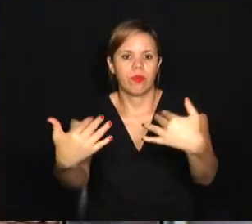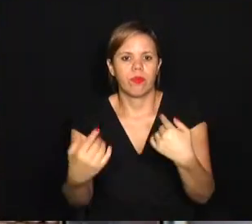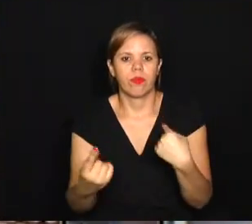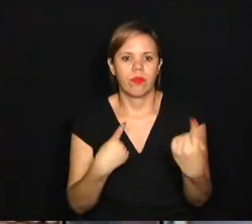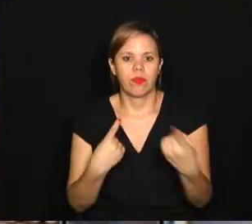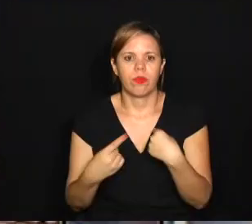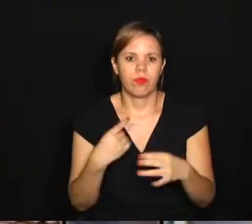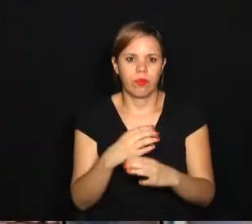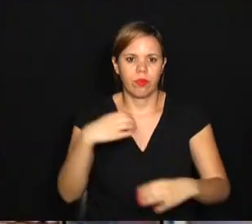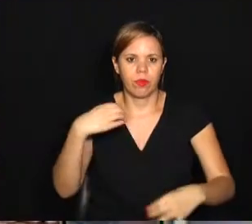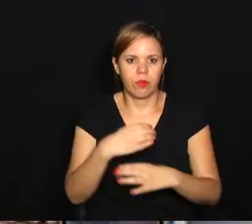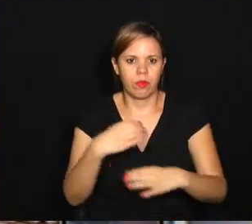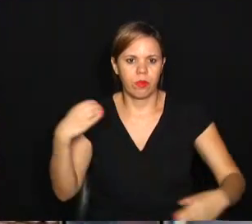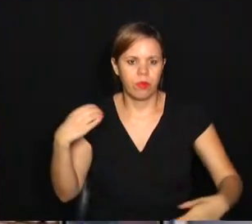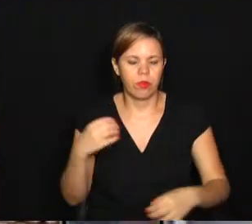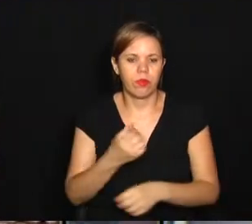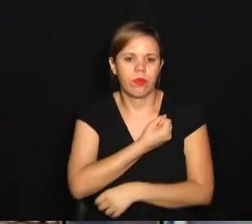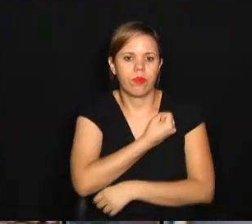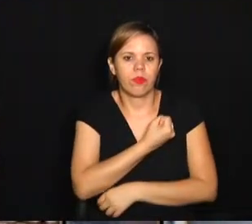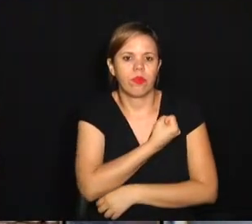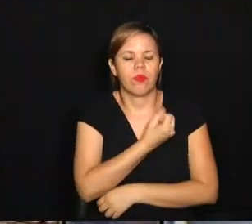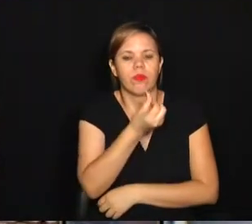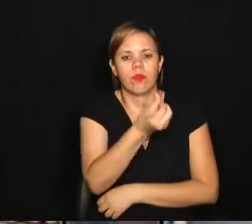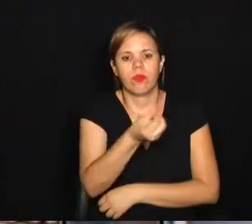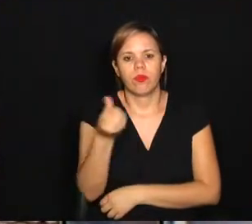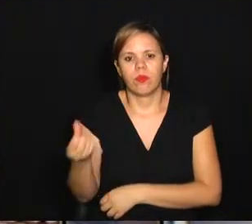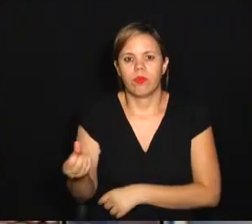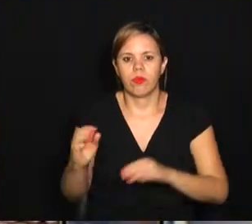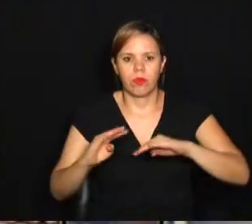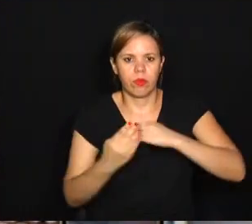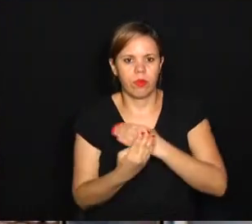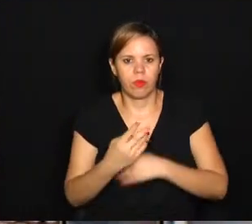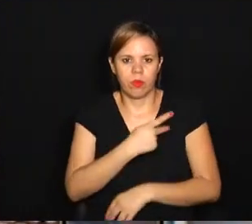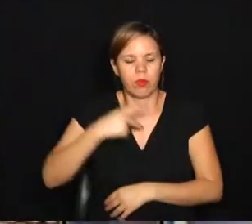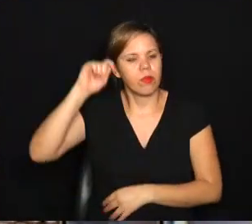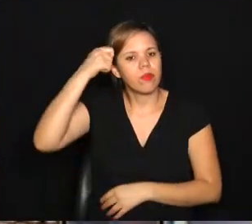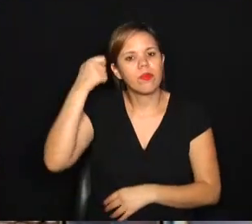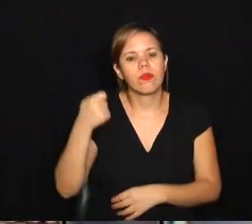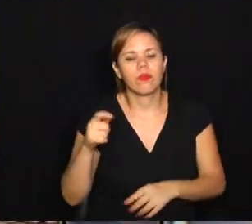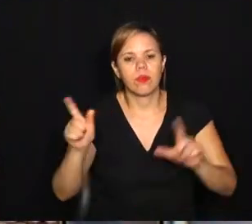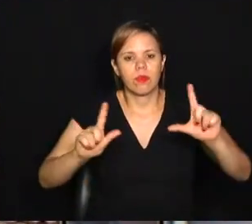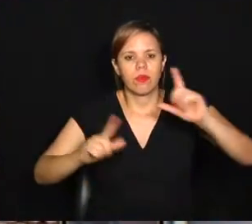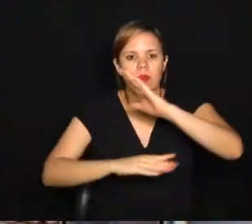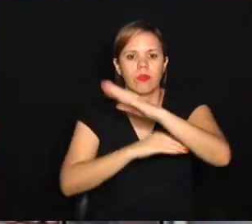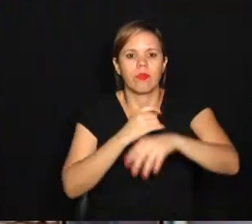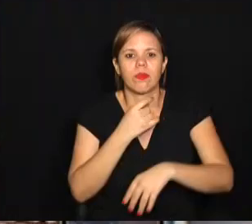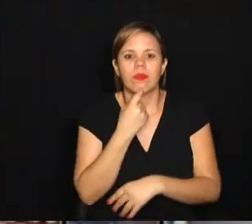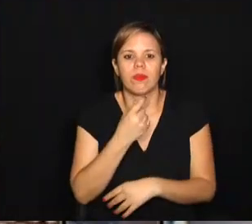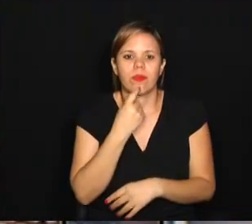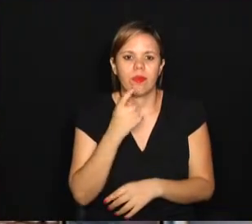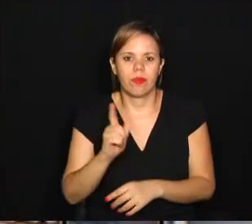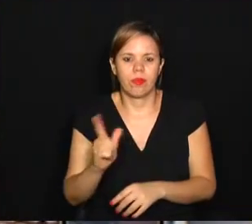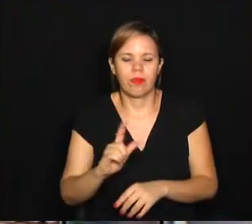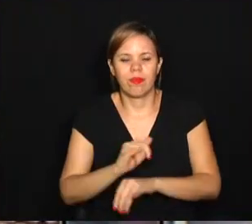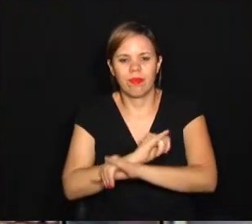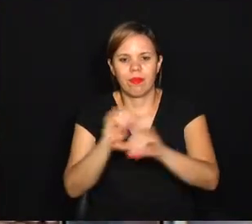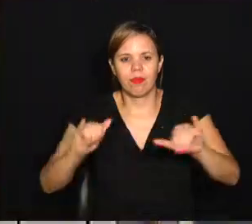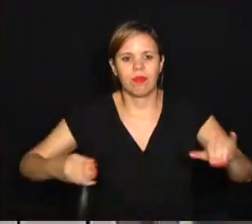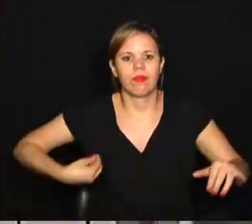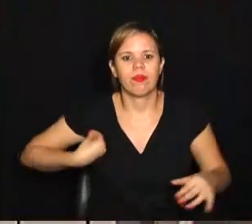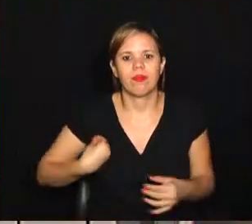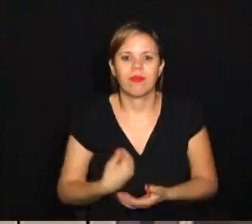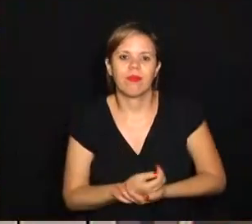Avenida Engenheiro Roberto Mange, número 66, no bairro Ponte Preta. A TV Câmara Campinas, claro, transmite ao